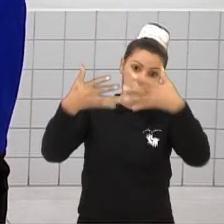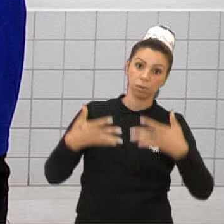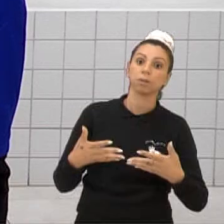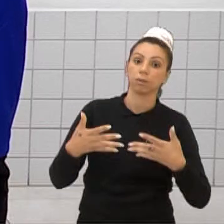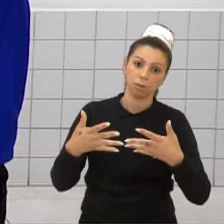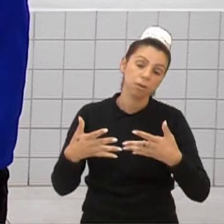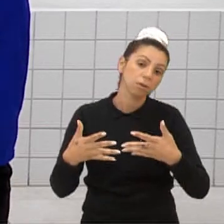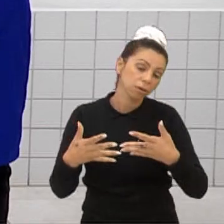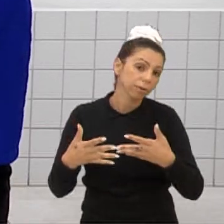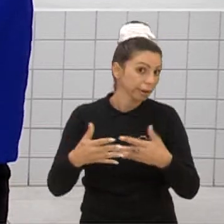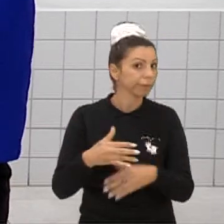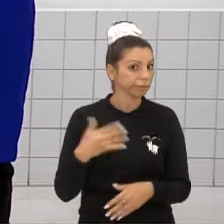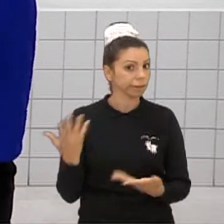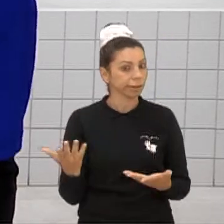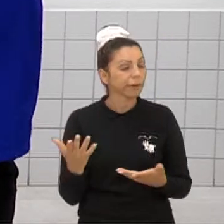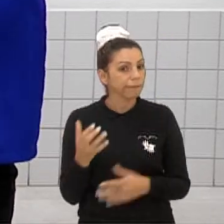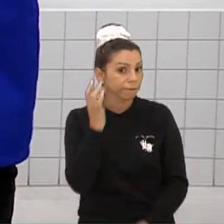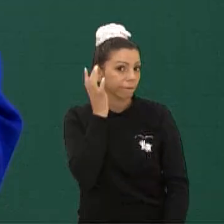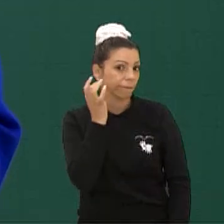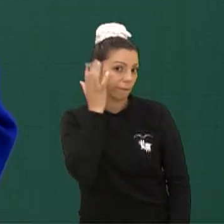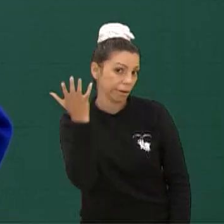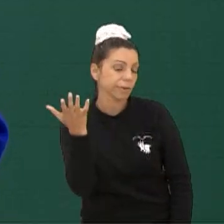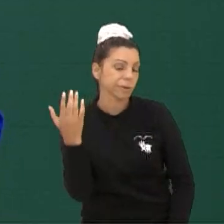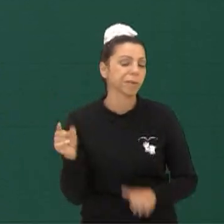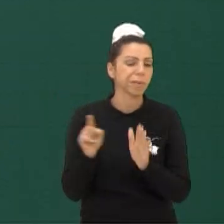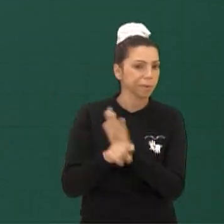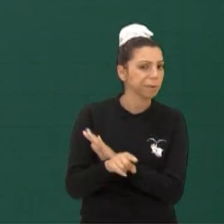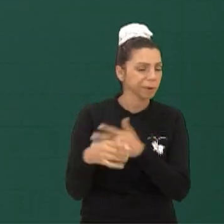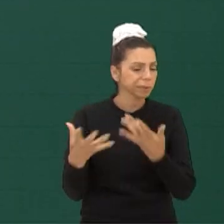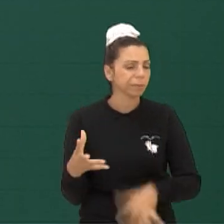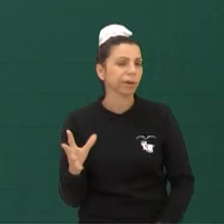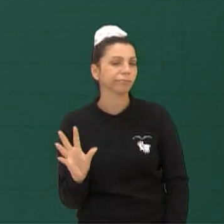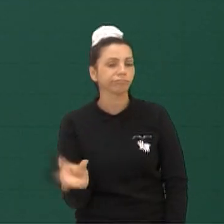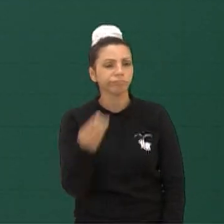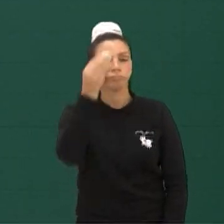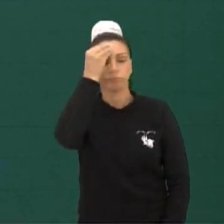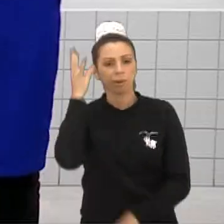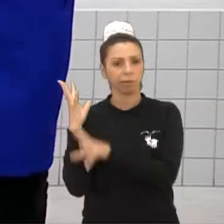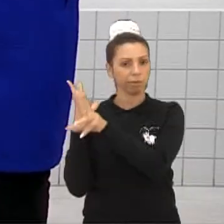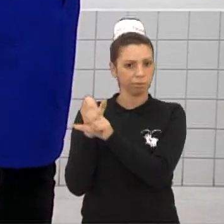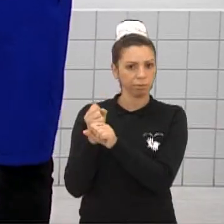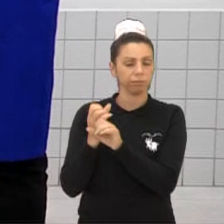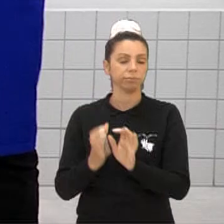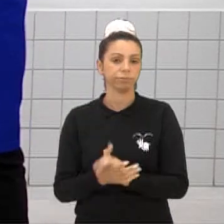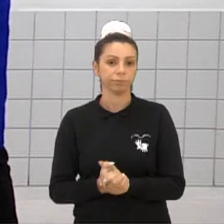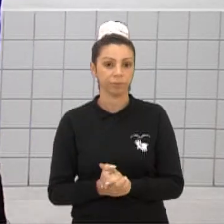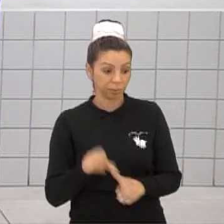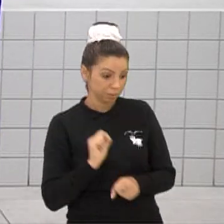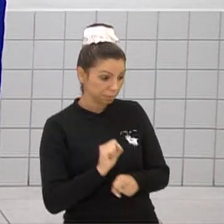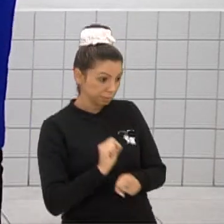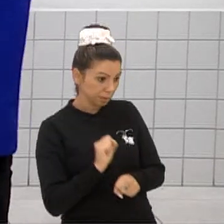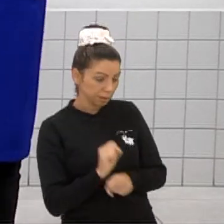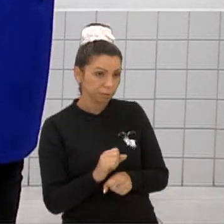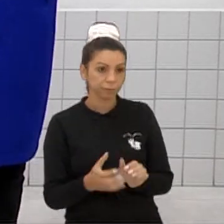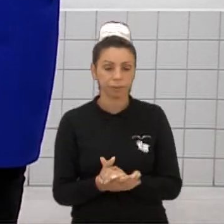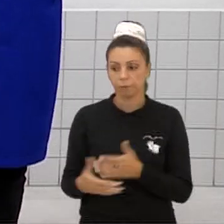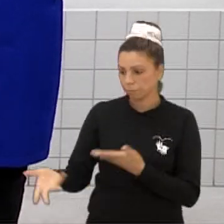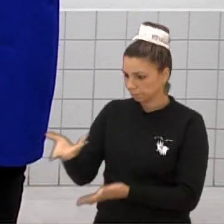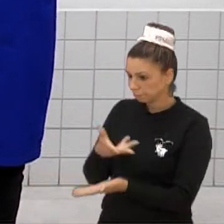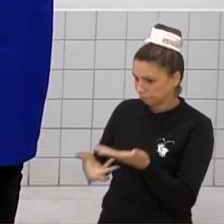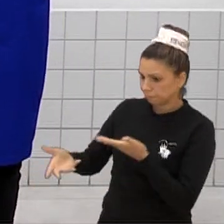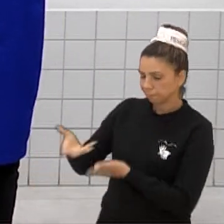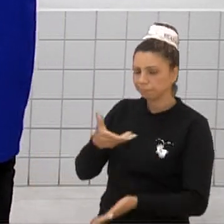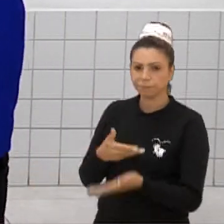conversou, ela é extremamente fácil. O quiz é para isso. É para a gente só retomar um pouquinho, né? Estamos aguardando. Vamos lá. Enquanto isso, vamos interagir aqui